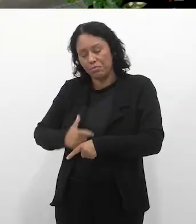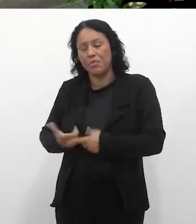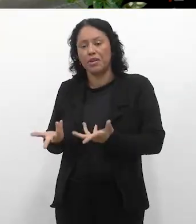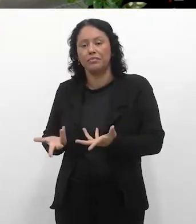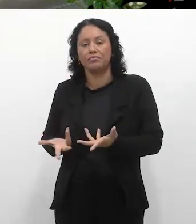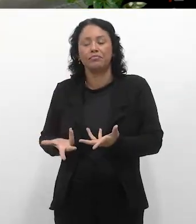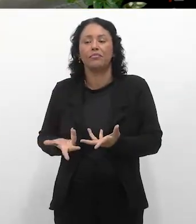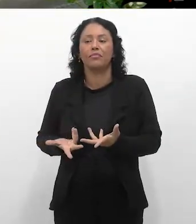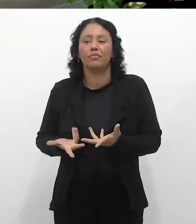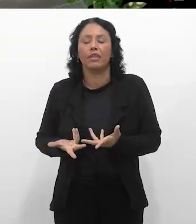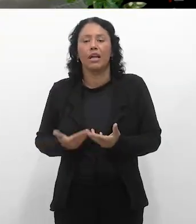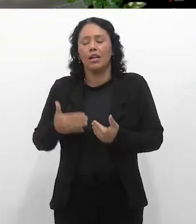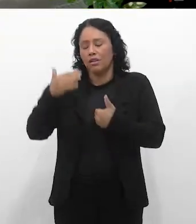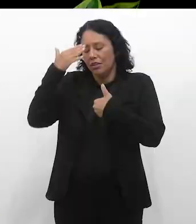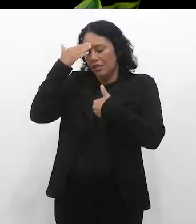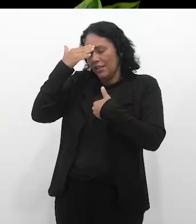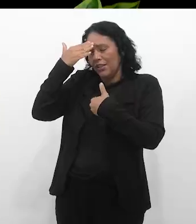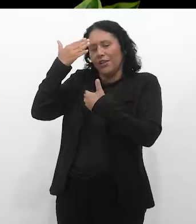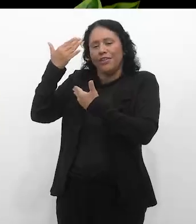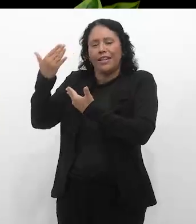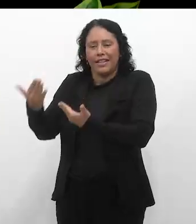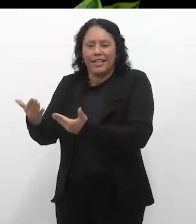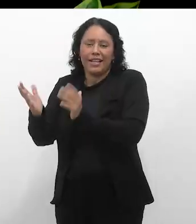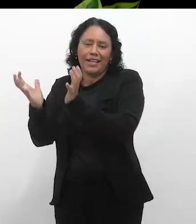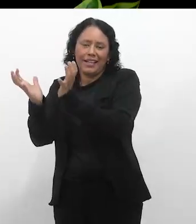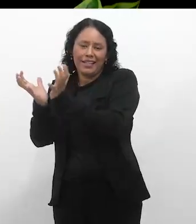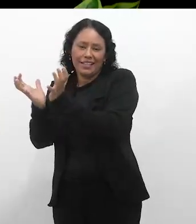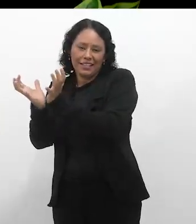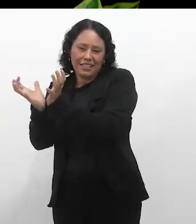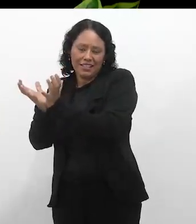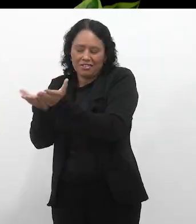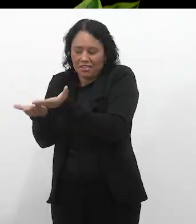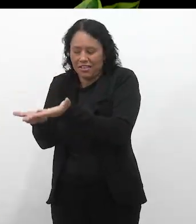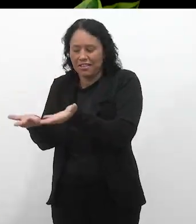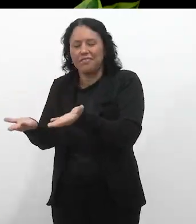mim, eu fiquei assim tão grata